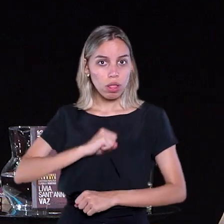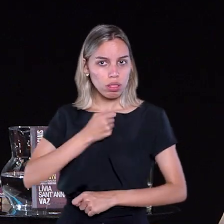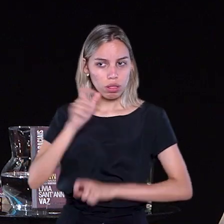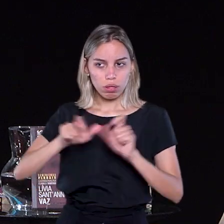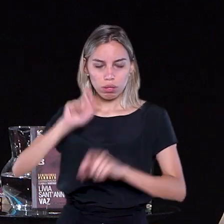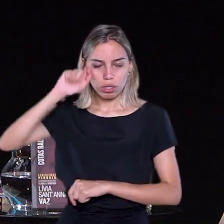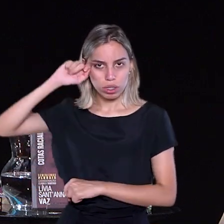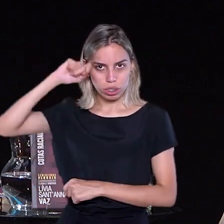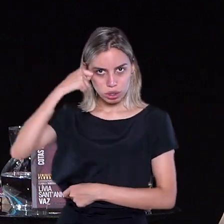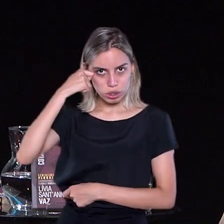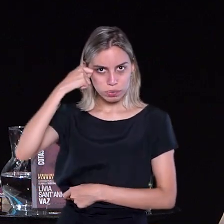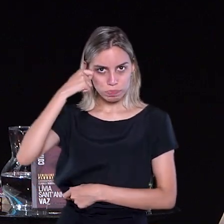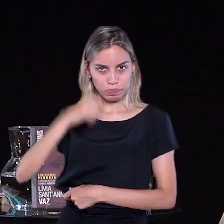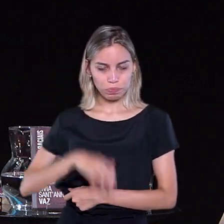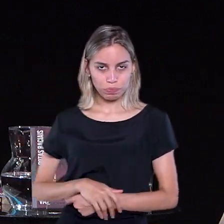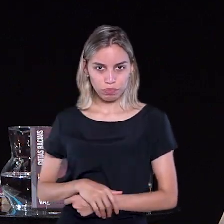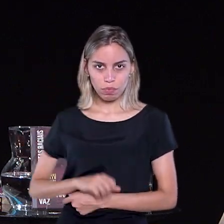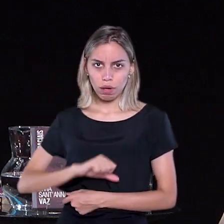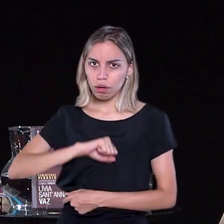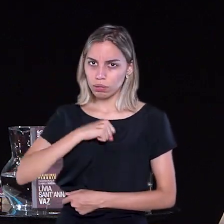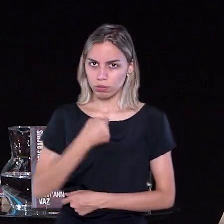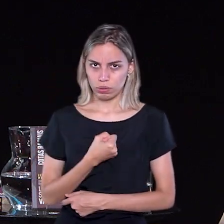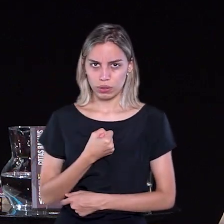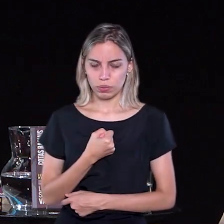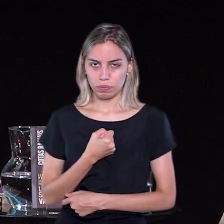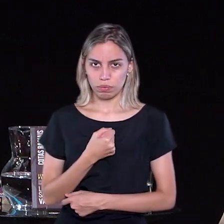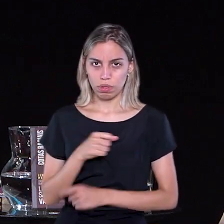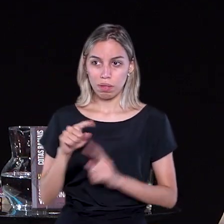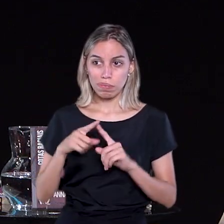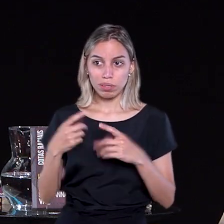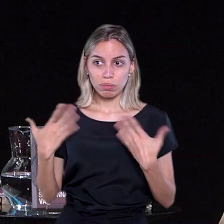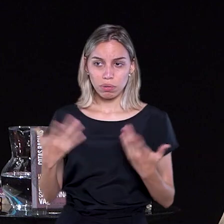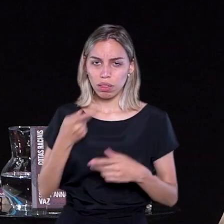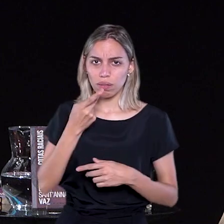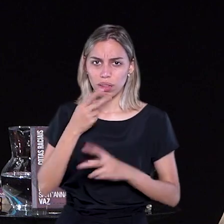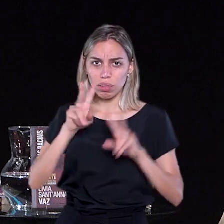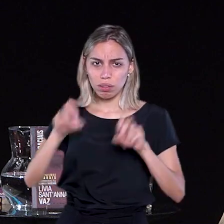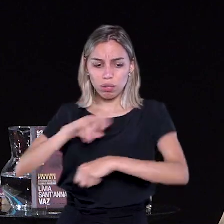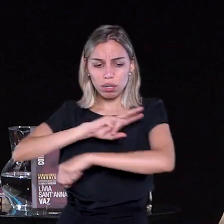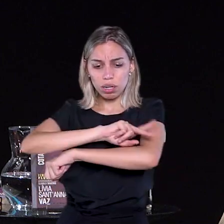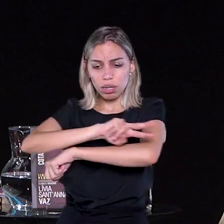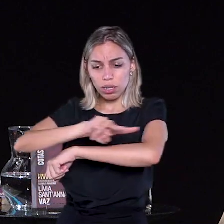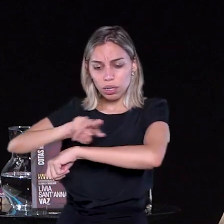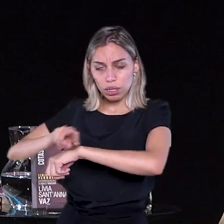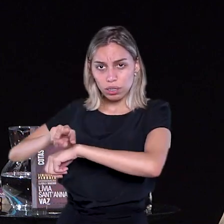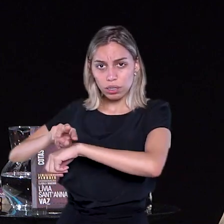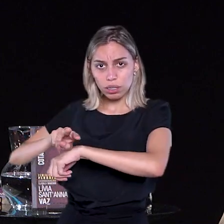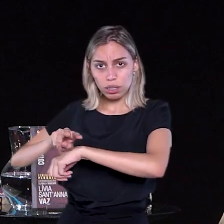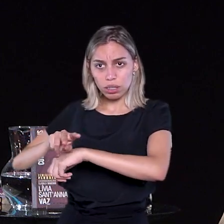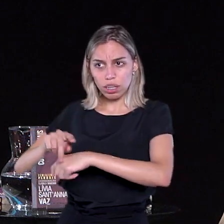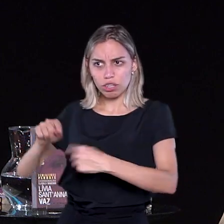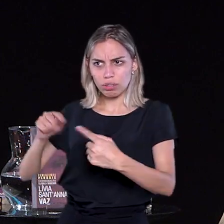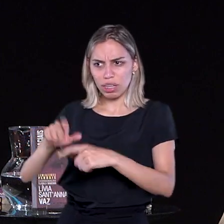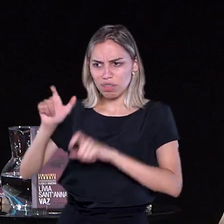inclusive judicialmente, hoje se diziam a favor. Então,